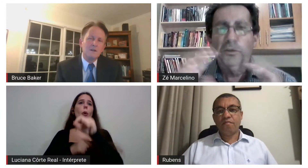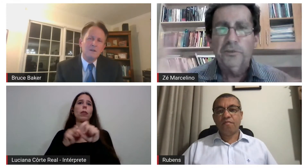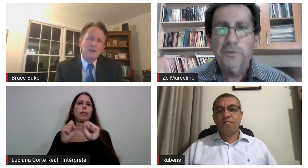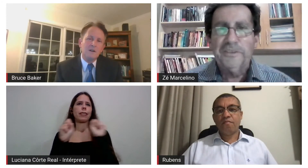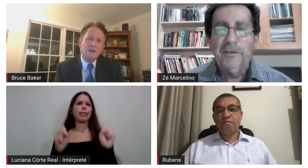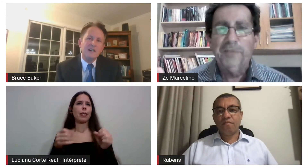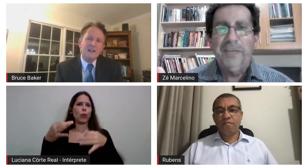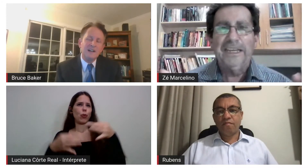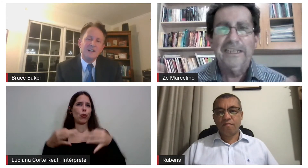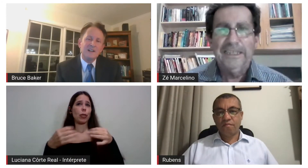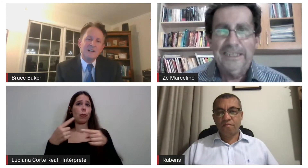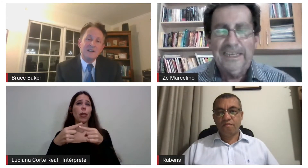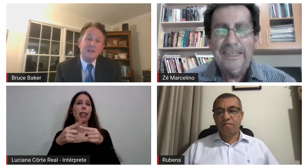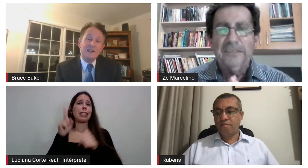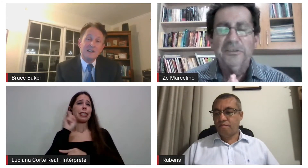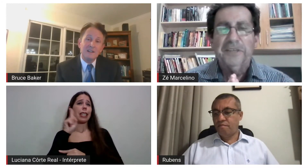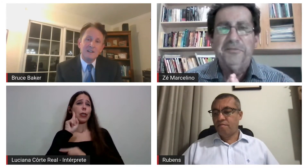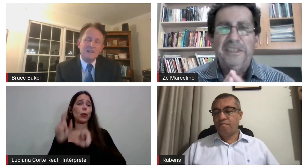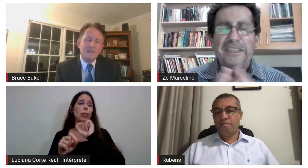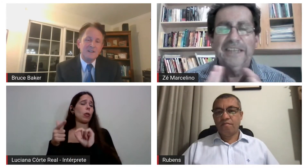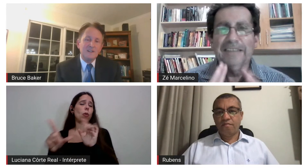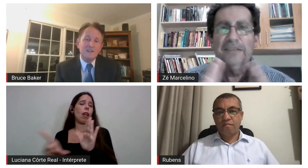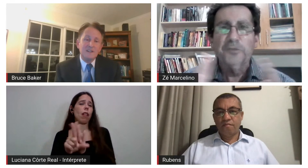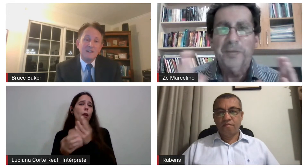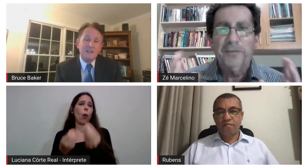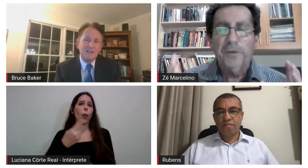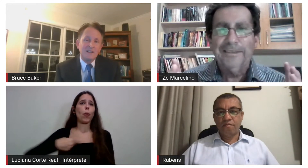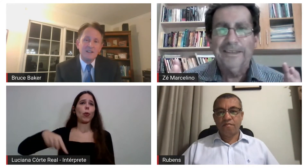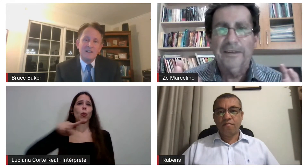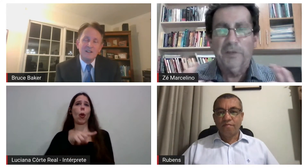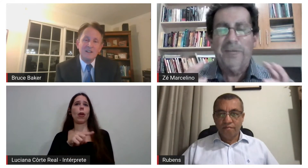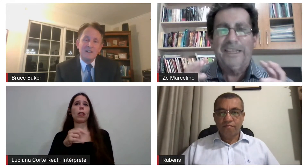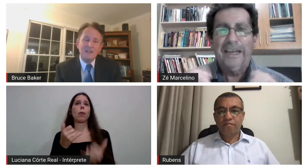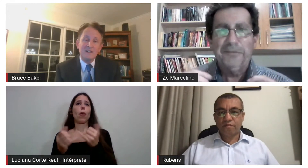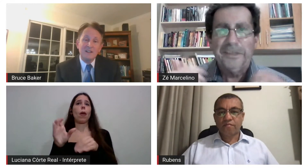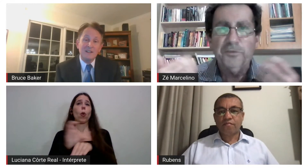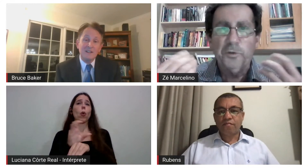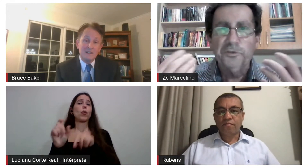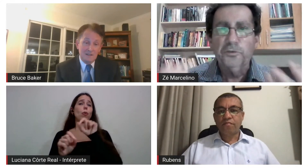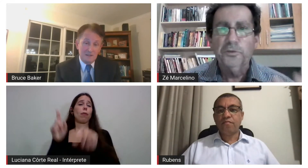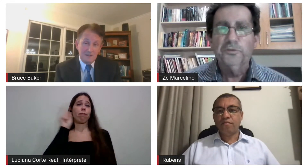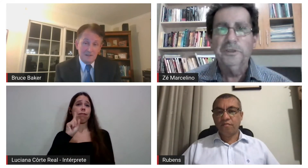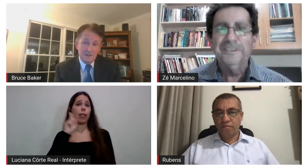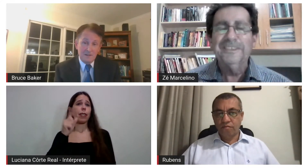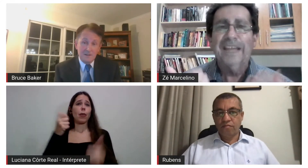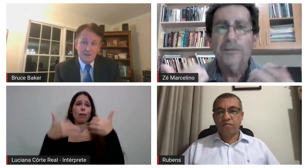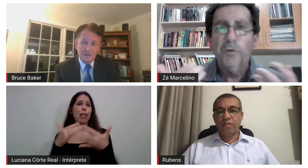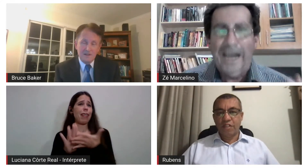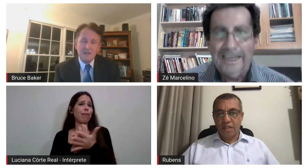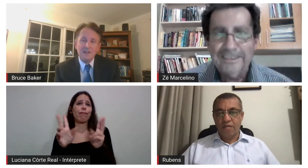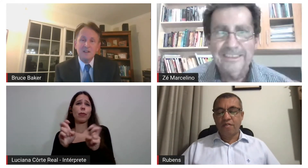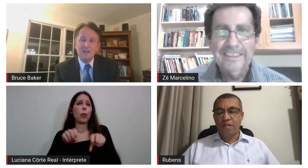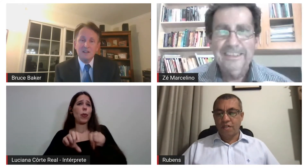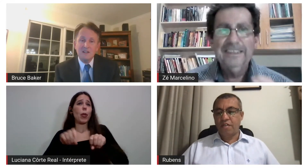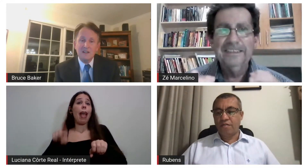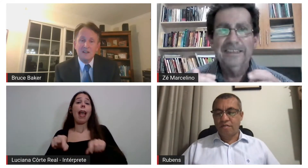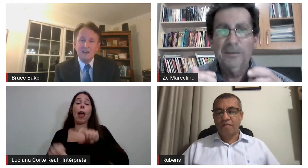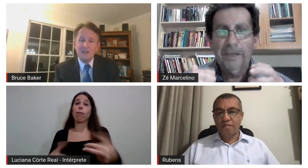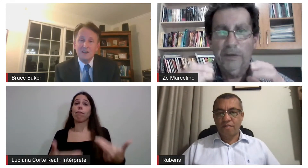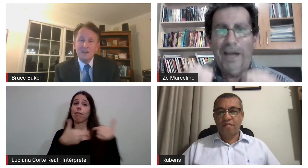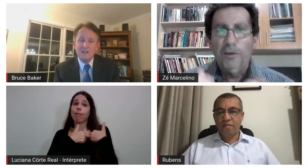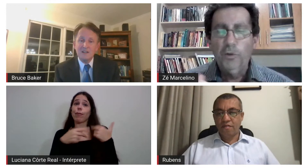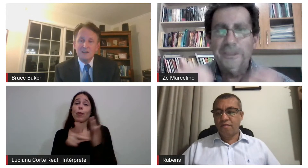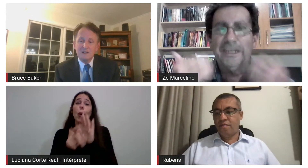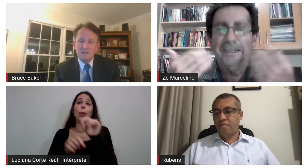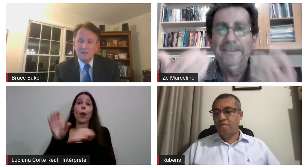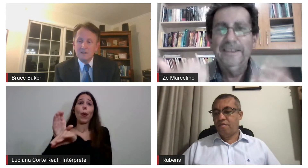nossa. A Constituição americana, ela não define nada sobre educação, é uma tarefa das constituições estaduais. Então,